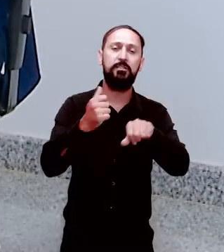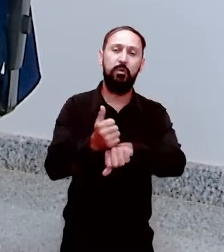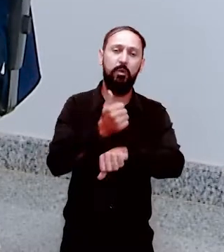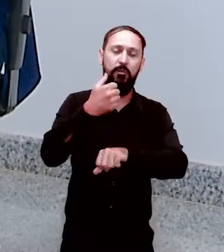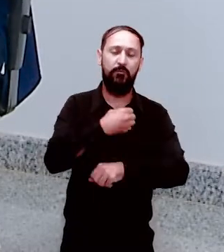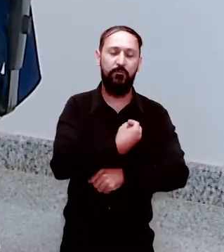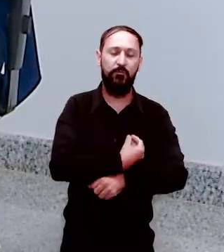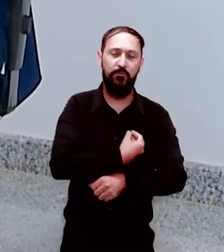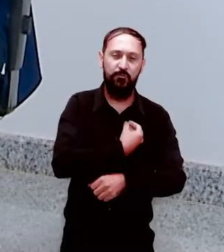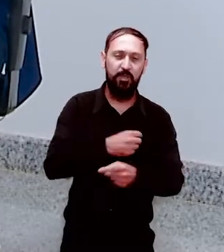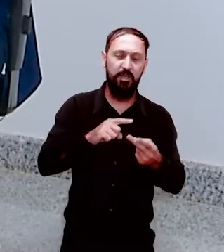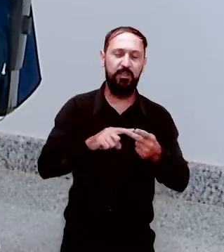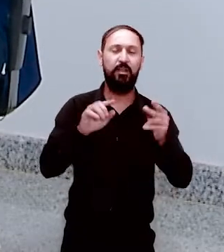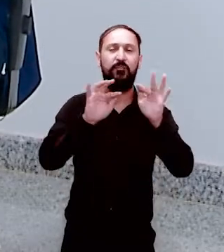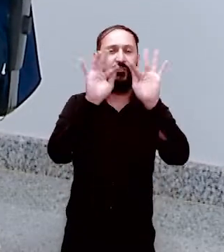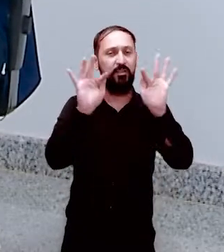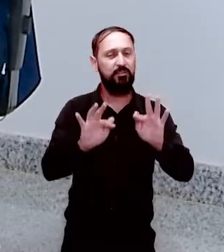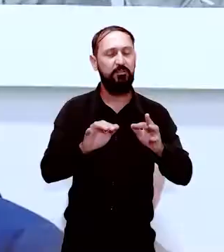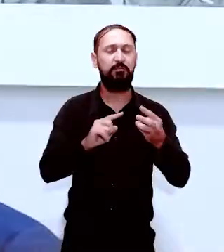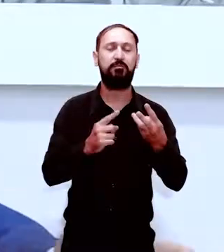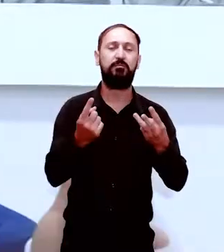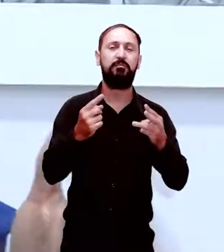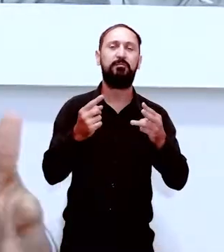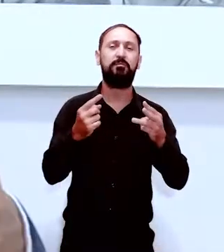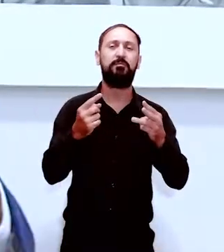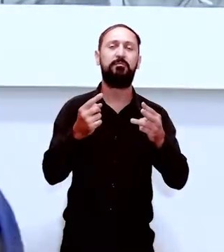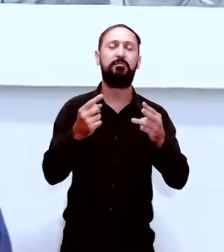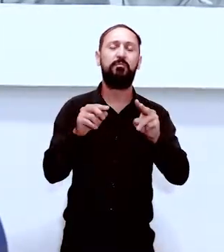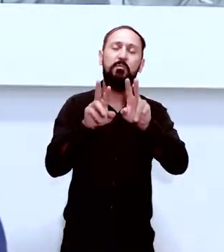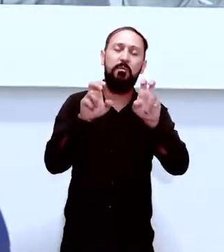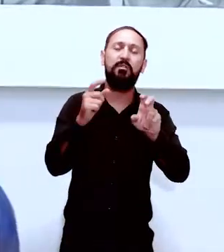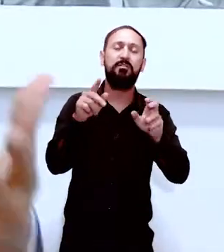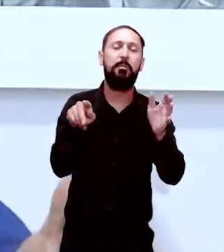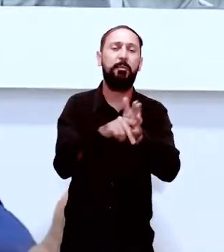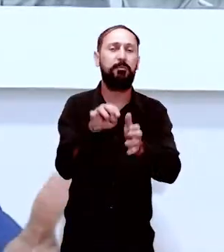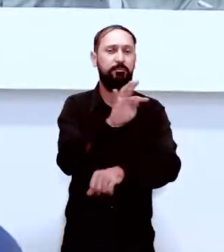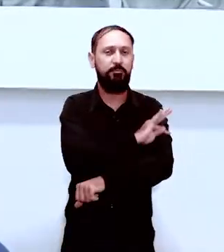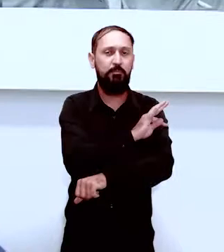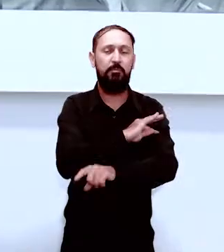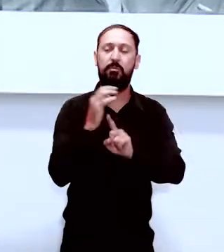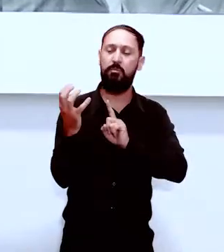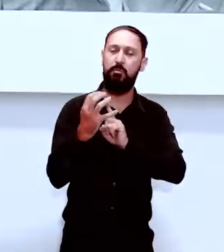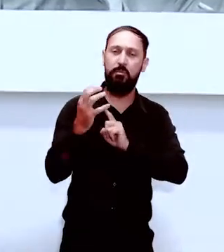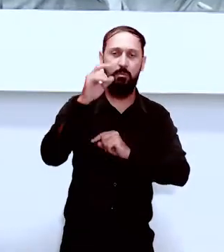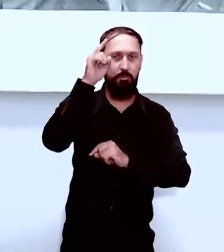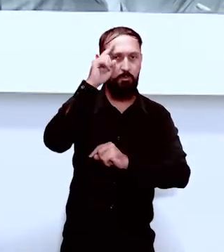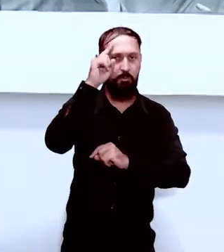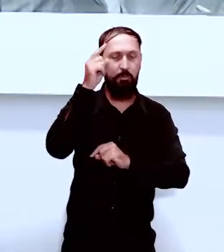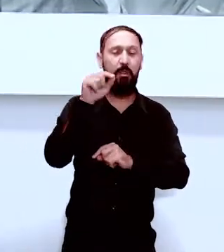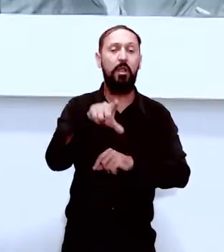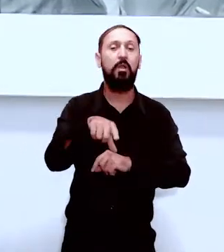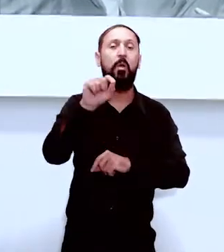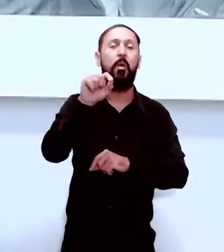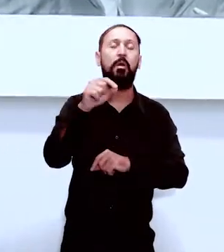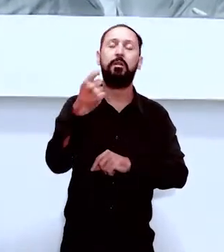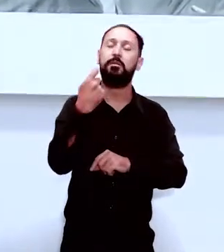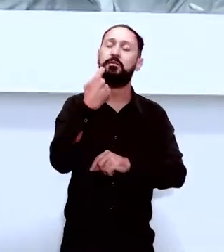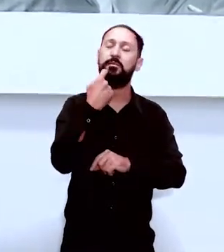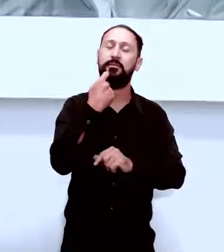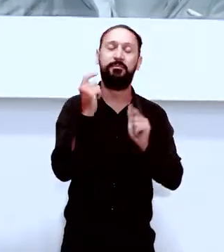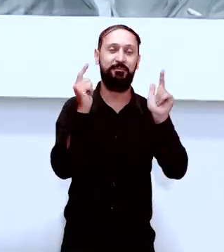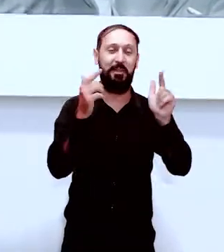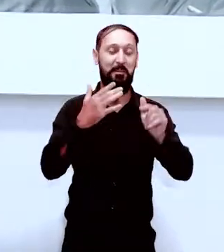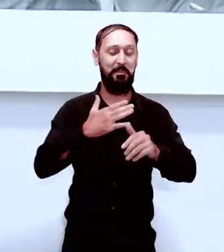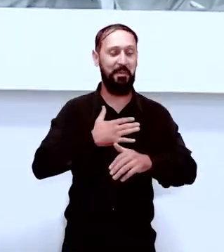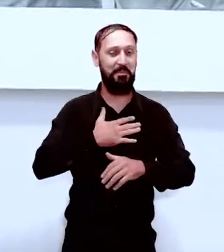temas que tem a ver com qualidade de vida, com felicidade, temas que não sejam técnicos, mas que influenciem no nosso cotidiano. E a